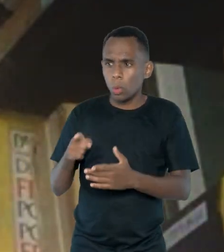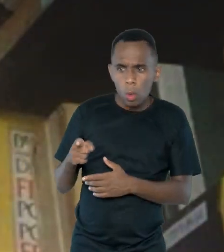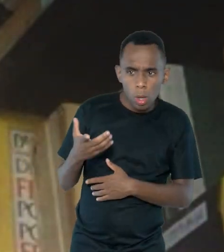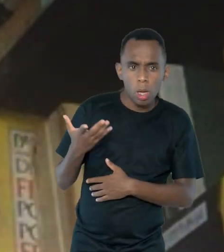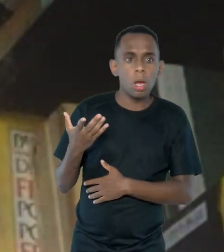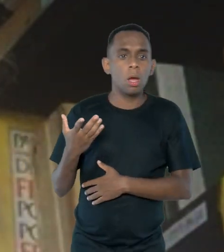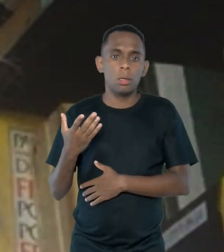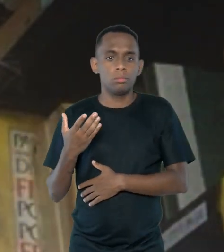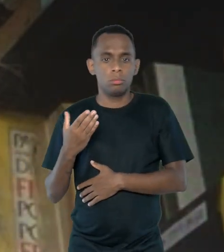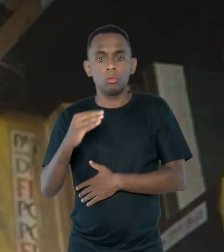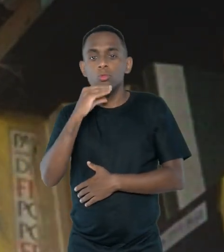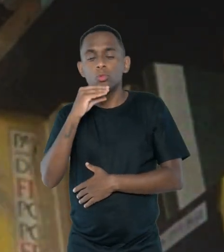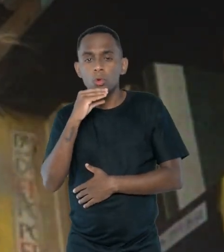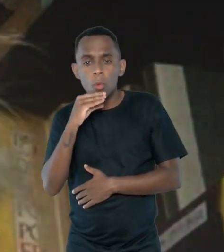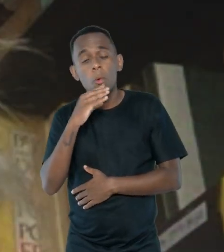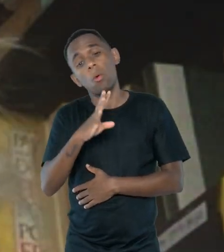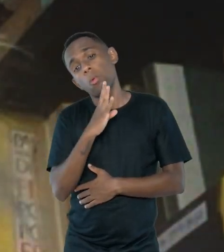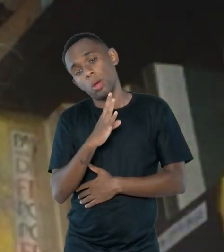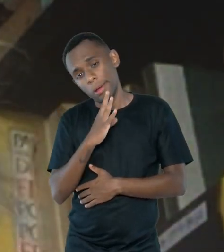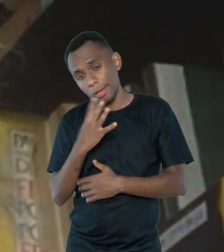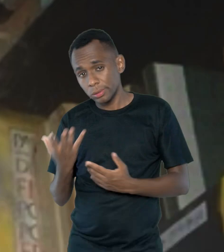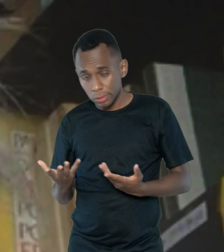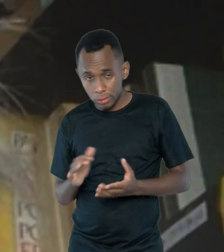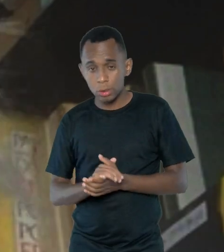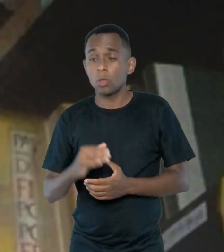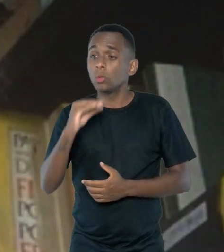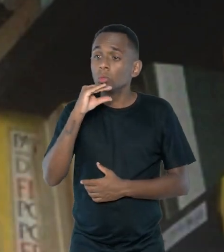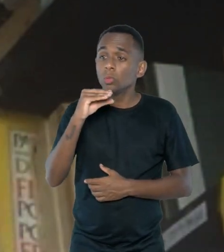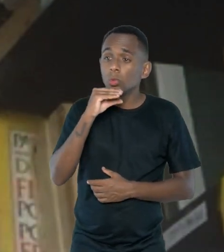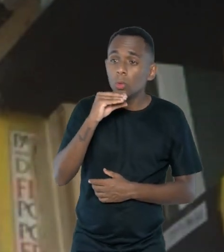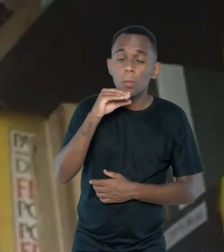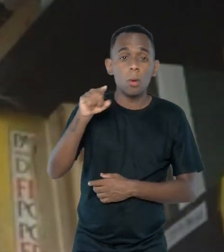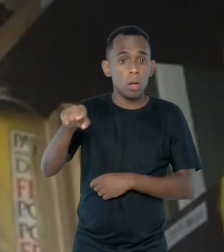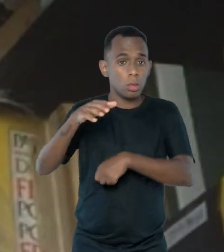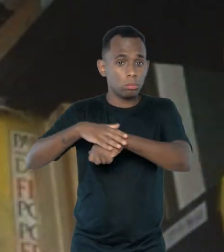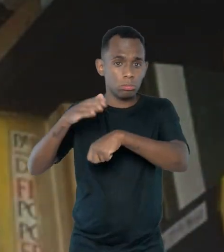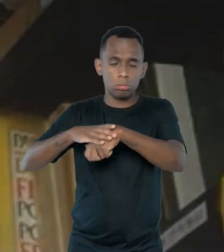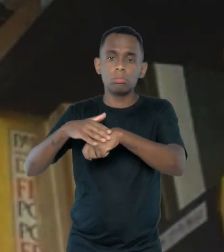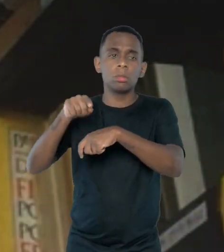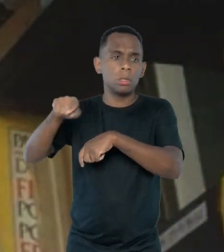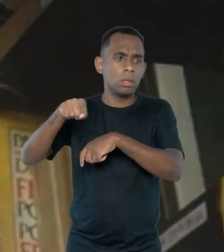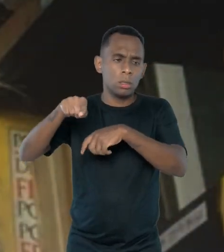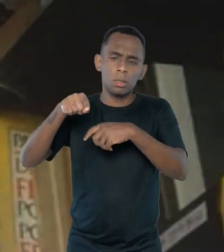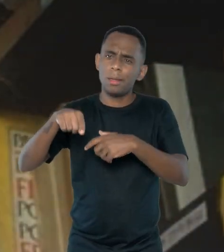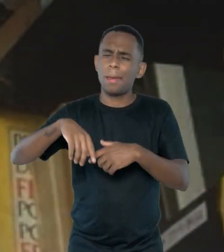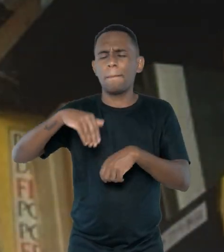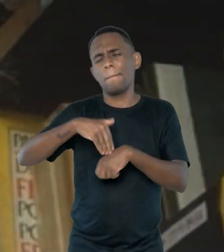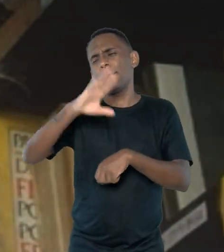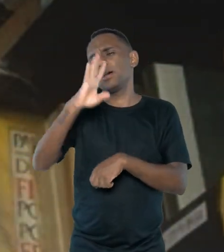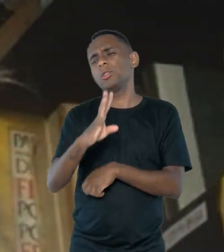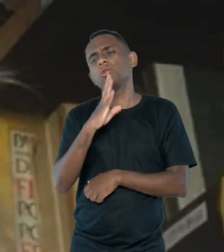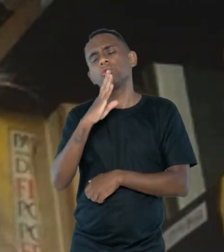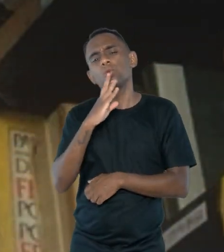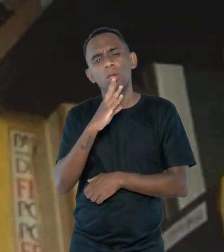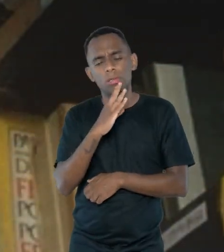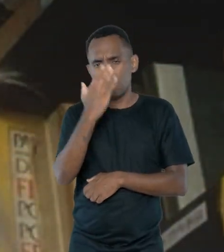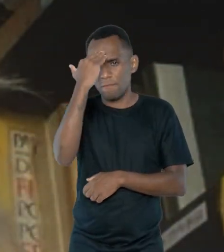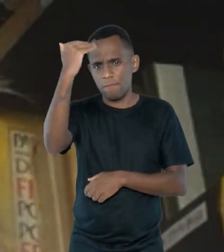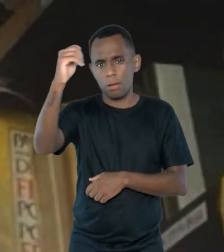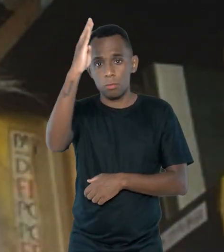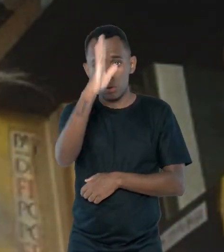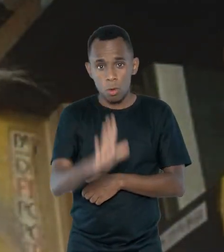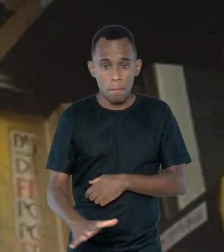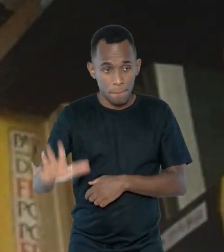Carlos Drummond de Andrade. O Drummond é o autor mais conhecido e mais popular do